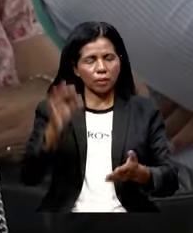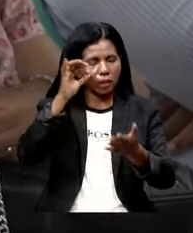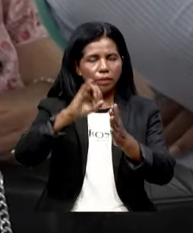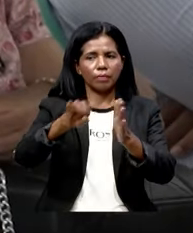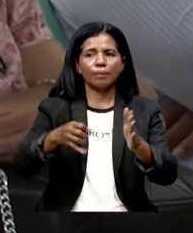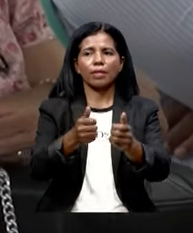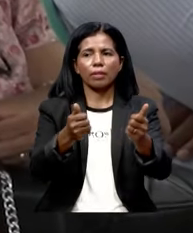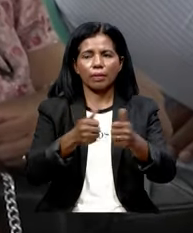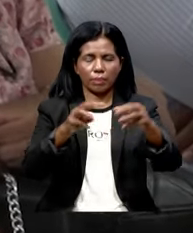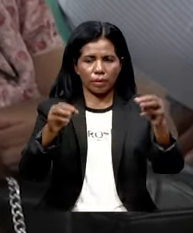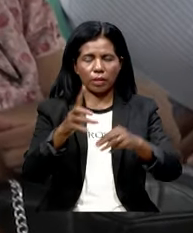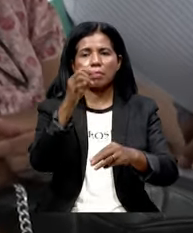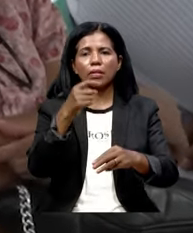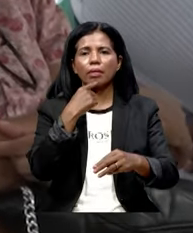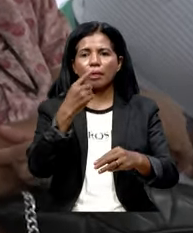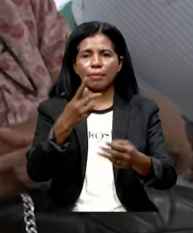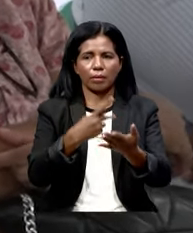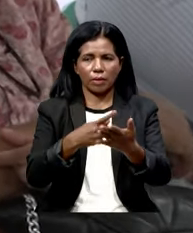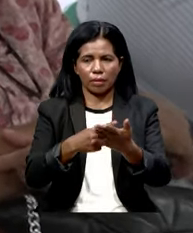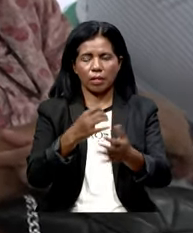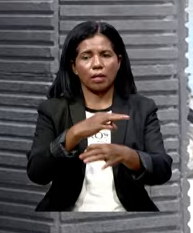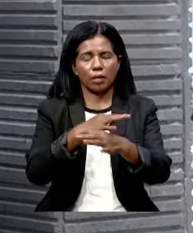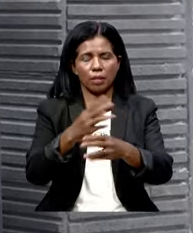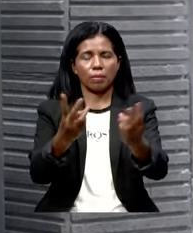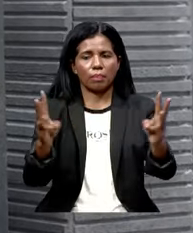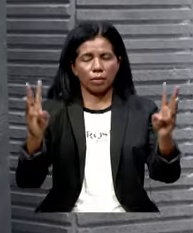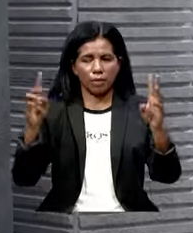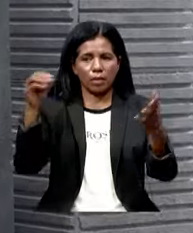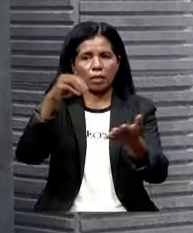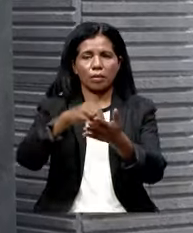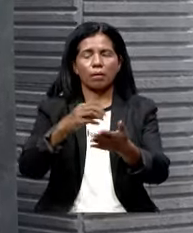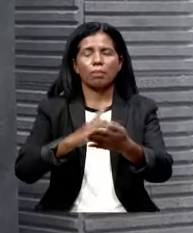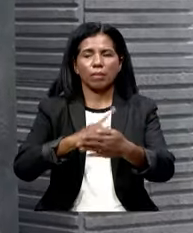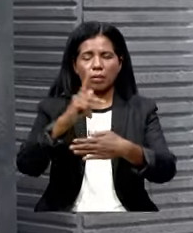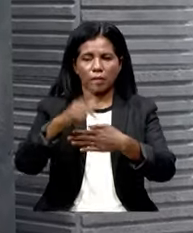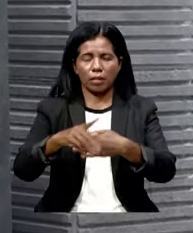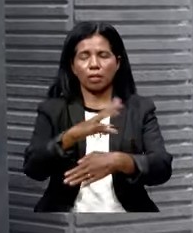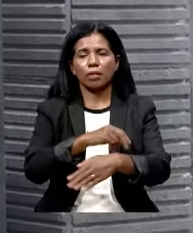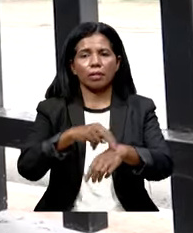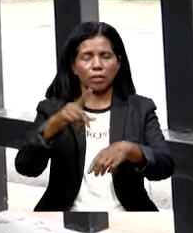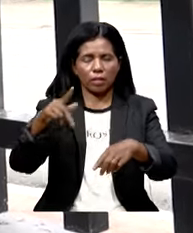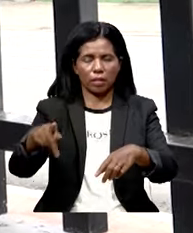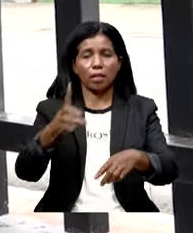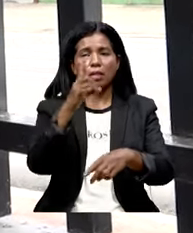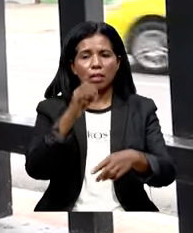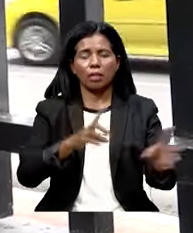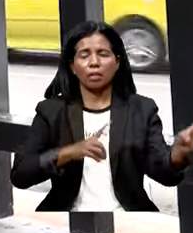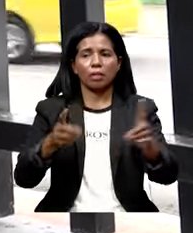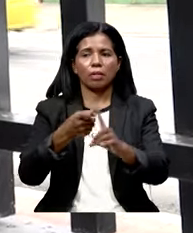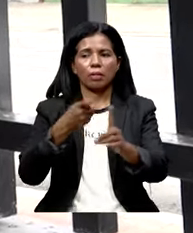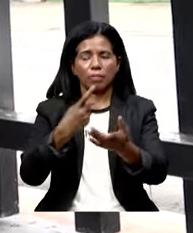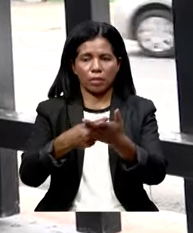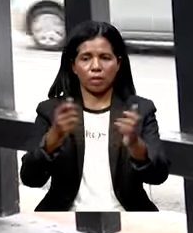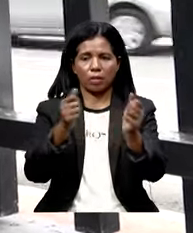Autoridade Munisipiu Dili ne mos informa, projeto de habilitação moro ne, tama ia programa de desenvolvimento nacional PAM Dili nien, nebe implementa projeto